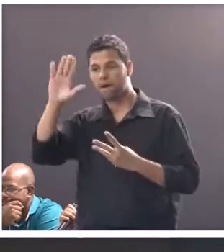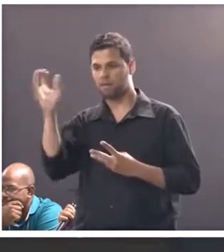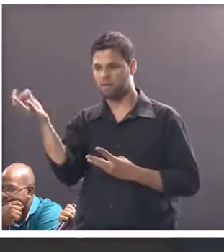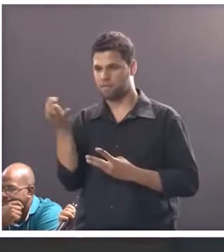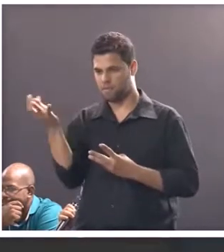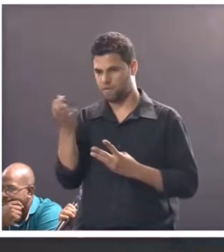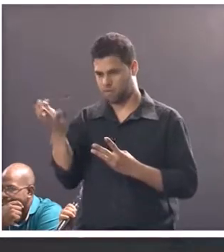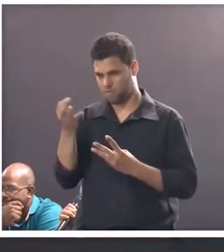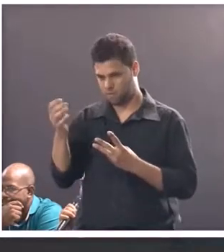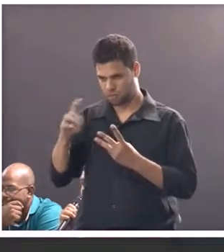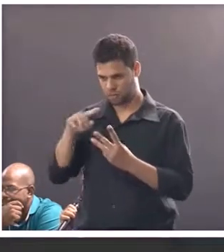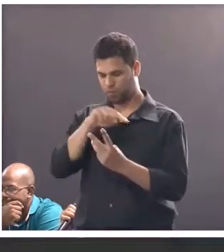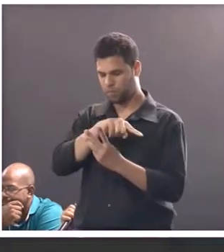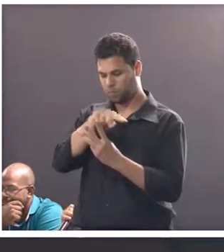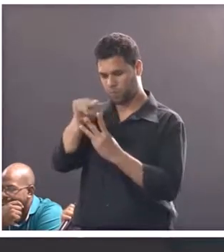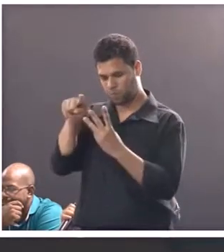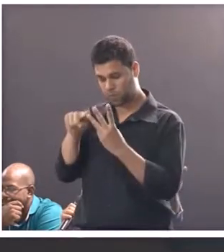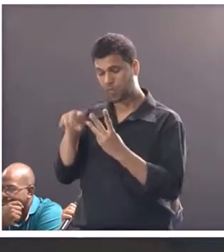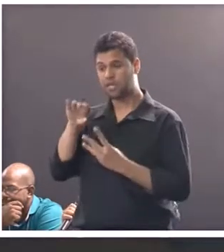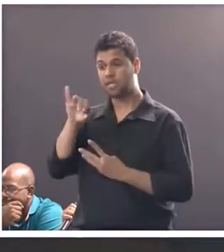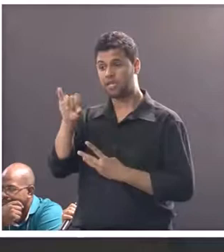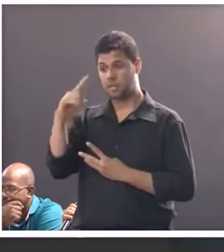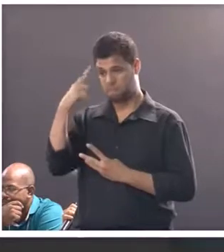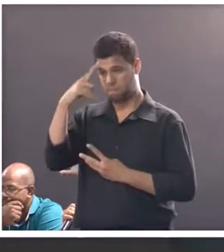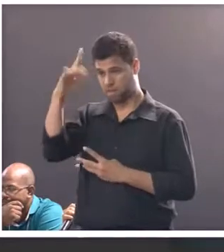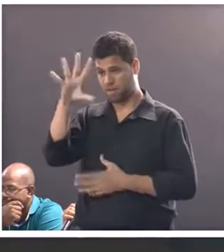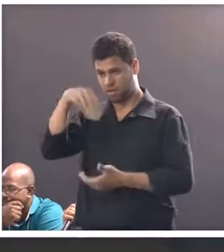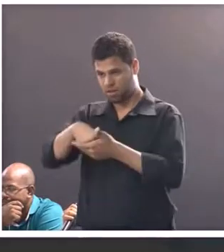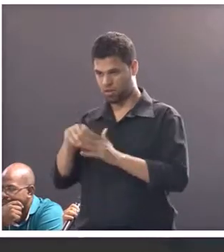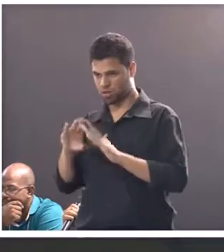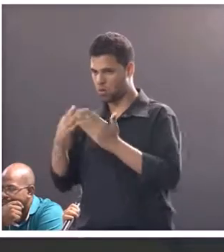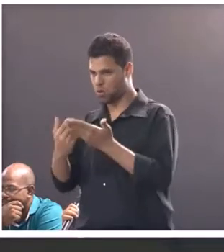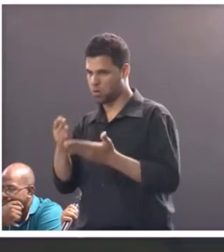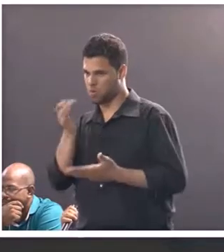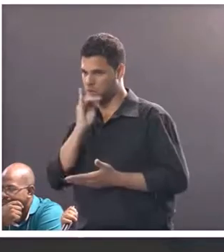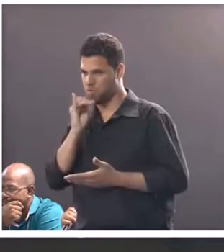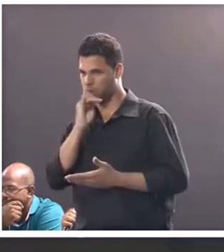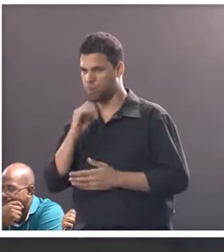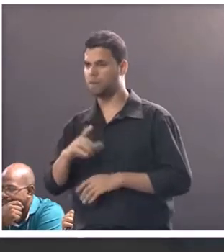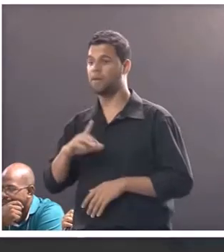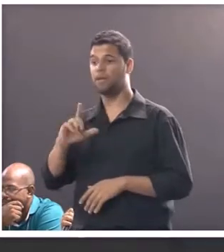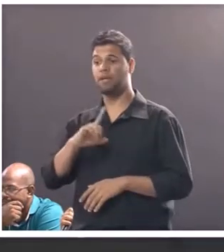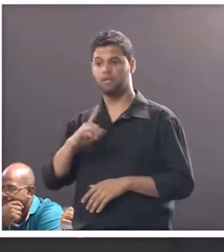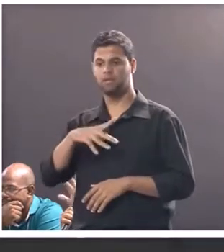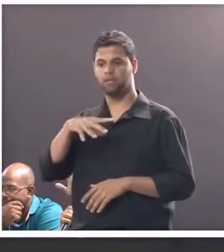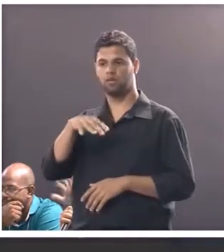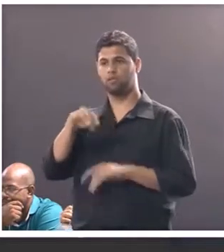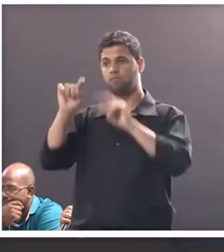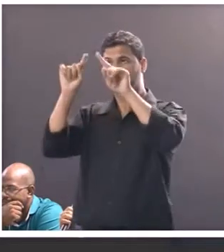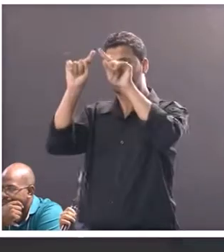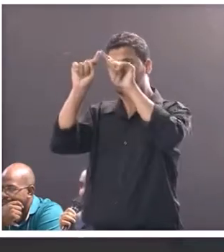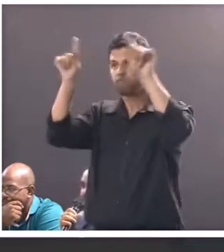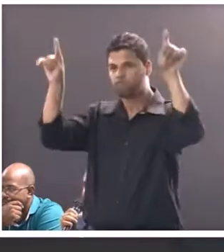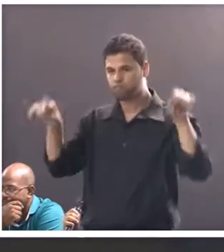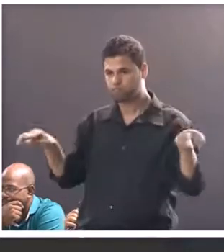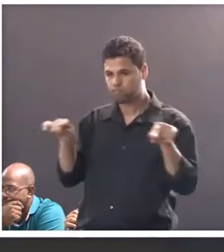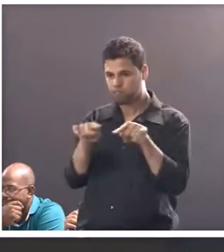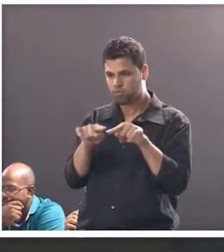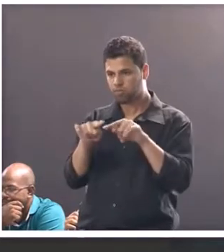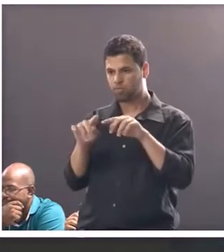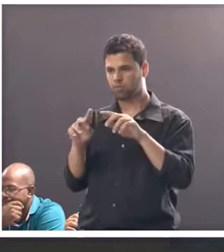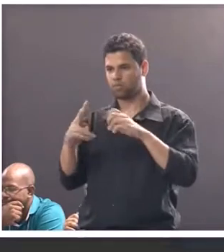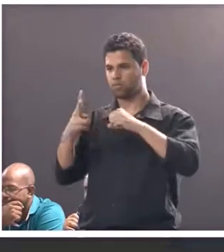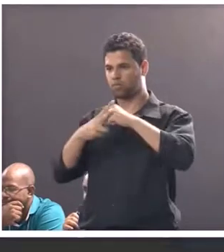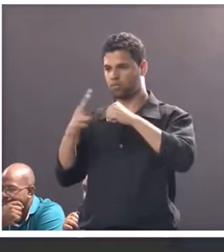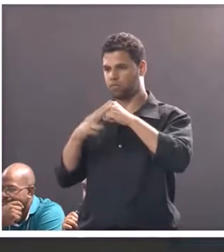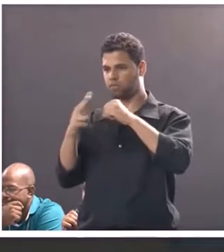Quando nós dá até arrepio de pensar na escola, aquela tabela, aquele quadro, com todas aquelas terminações, o radical